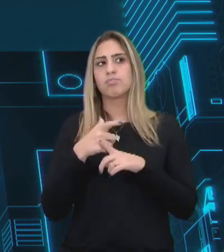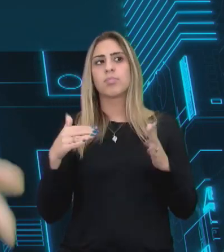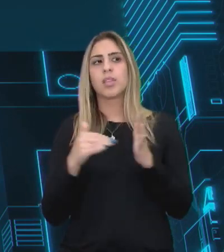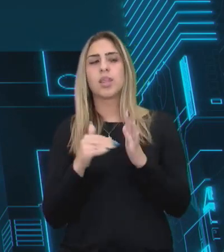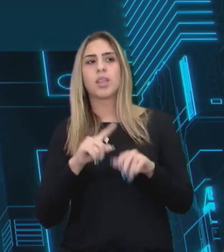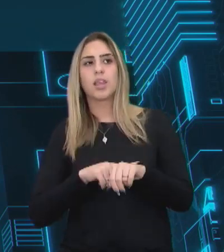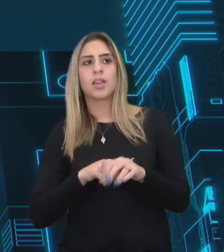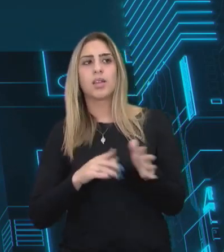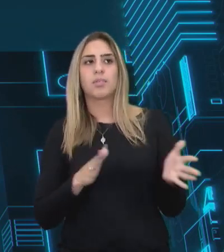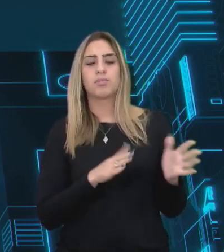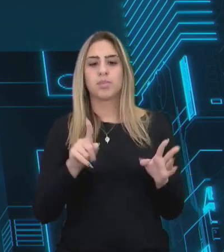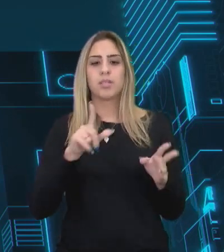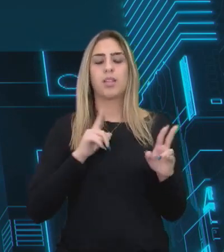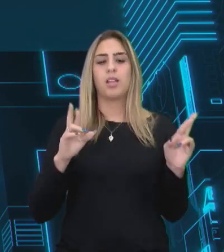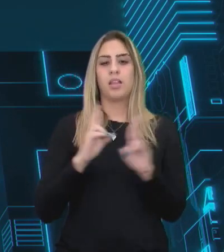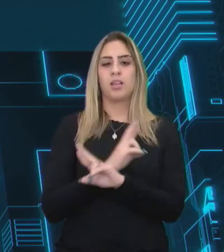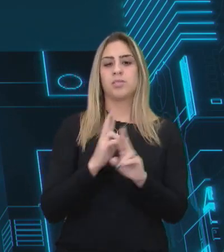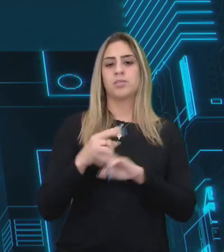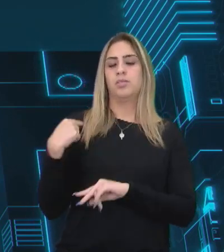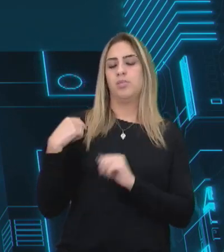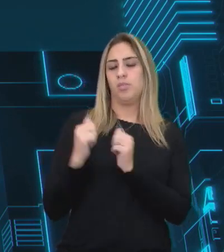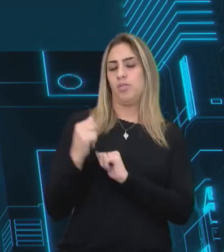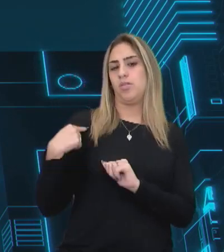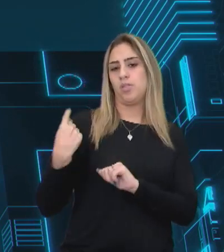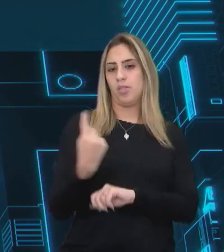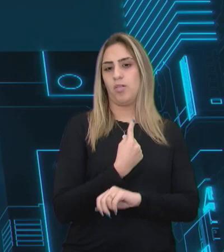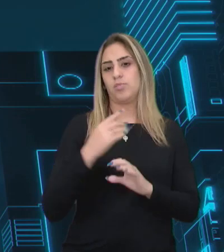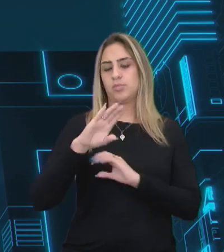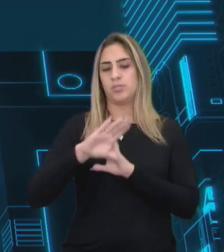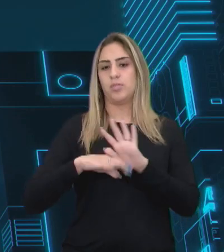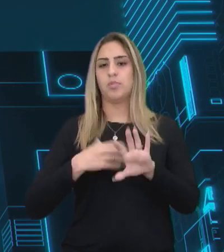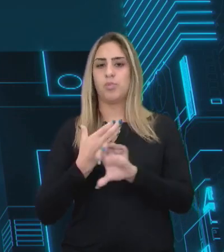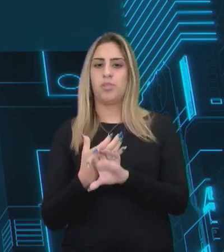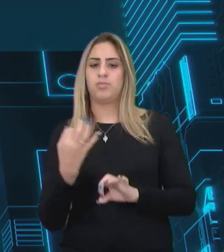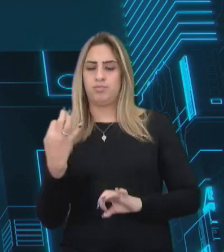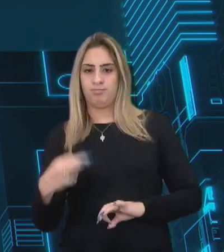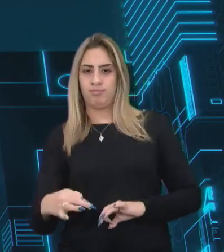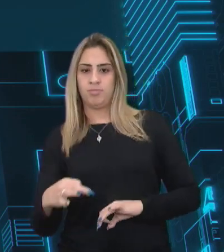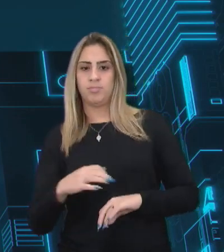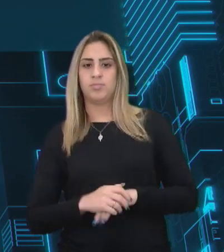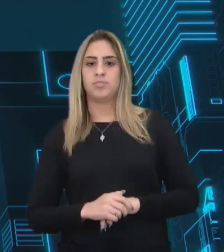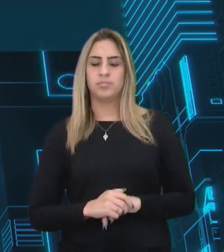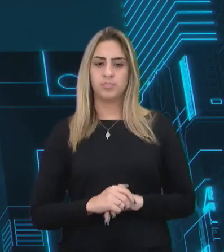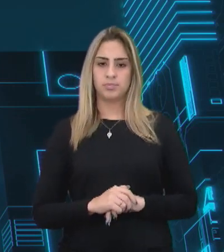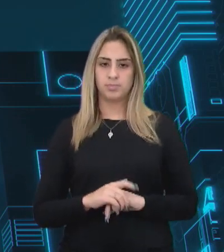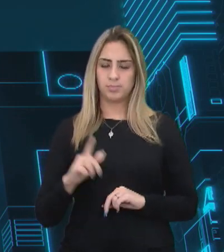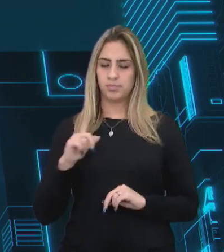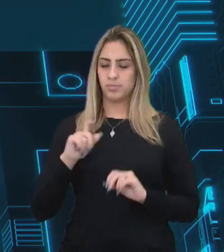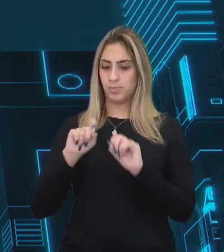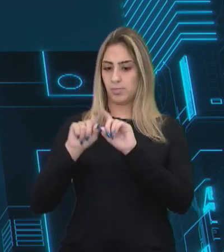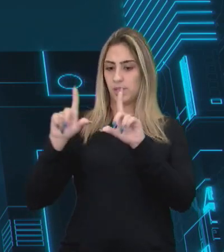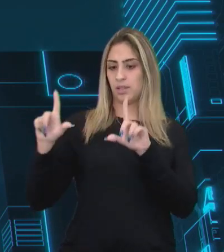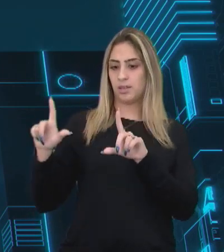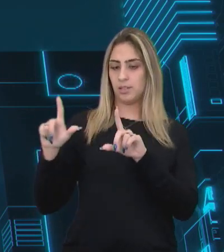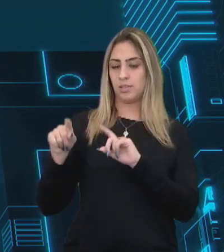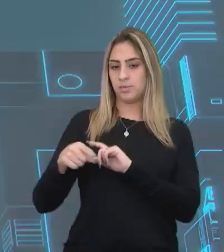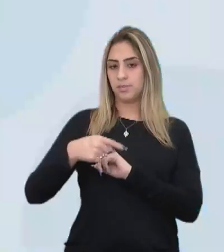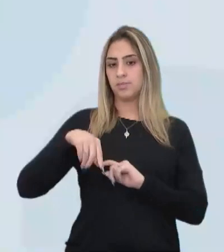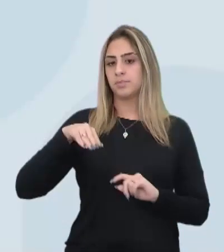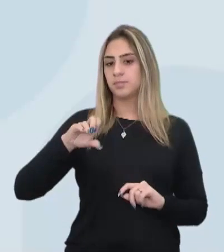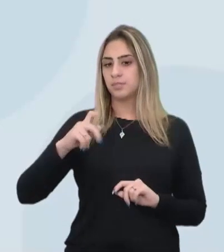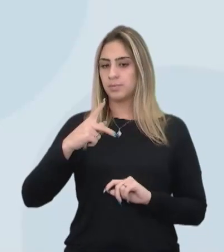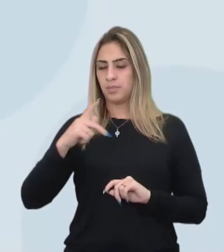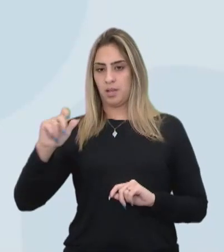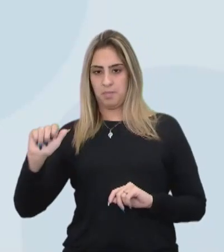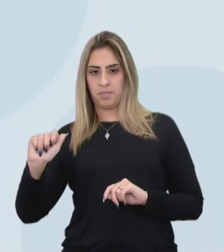projetos de vida que se relacionam com o nosso componente, tá certo? A gente tem aí mais para frente agora aquele